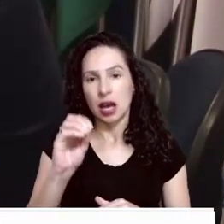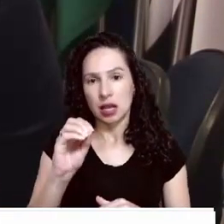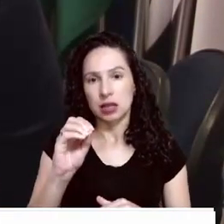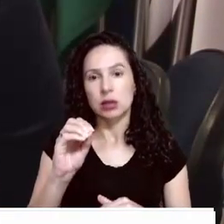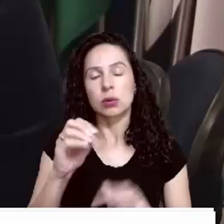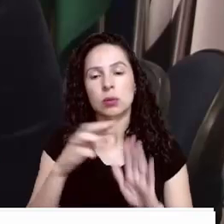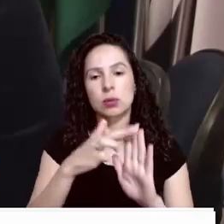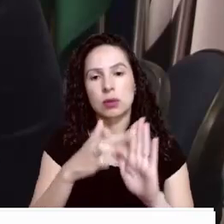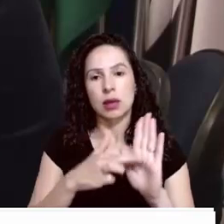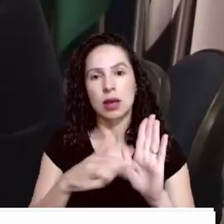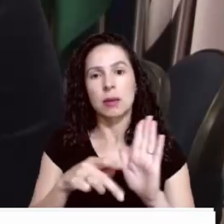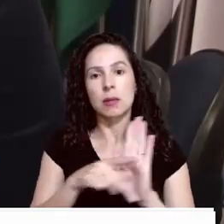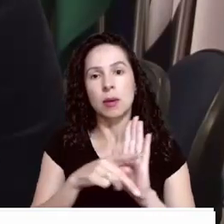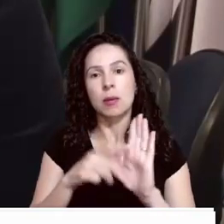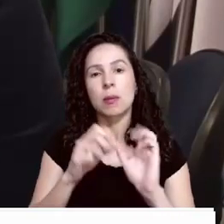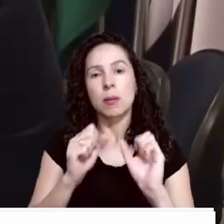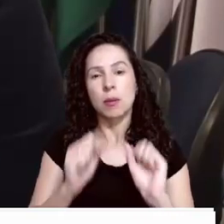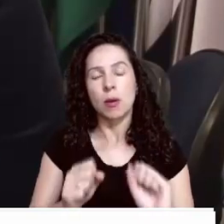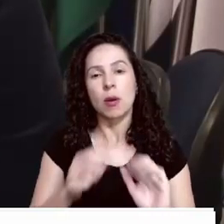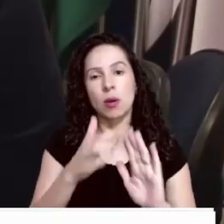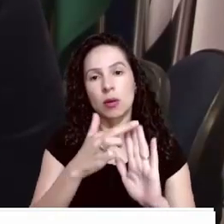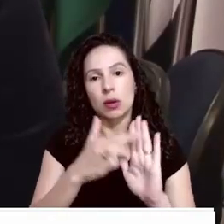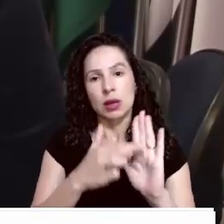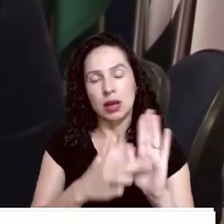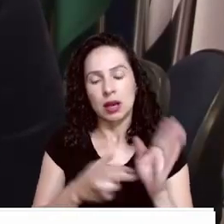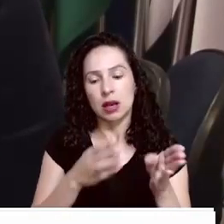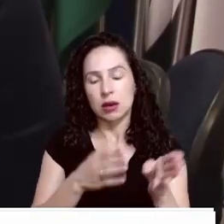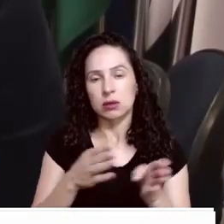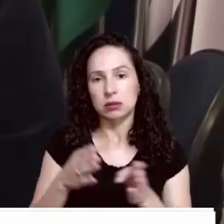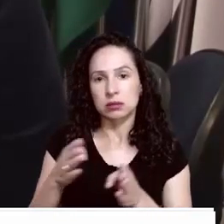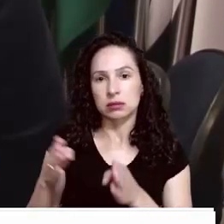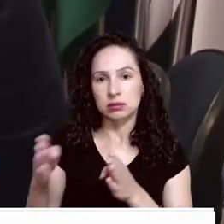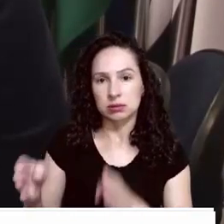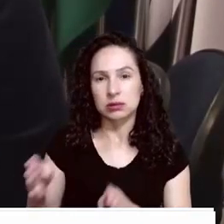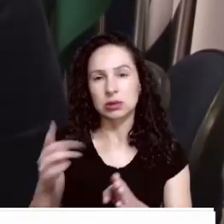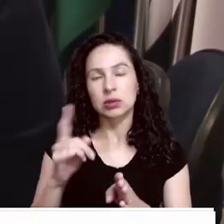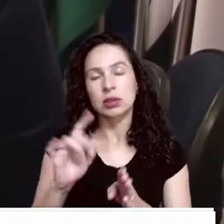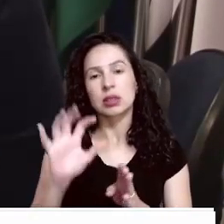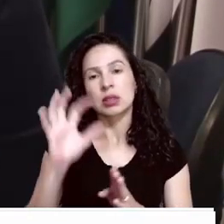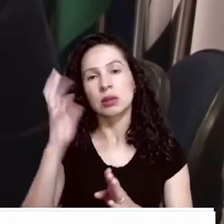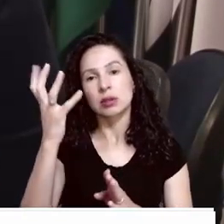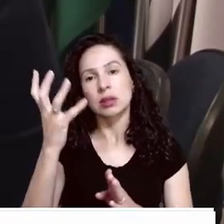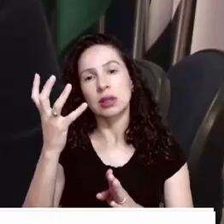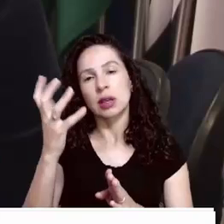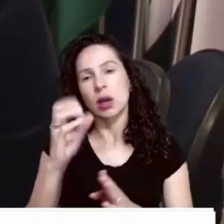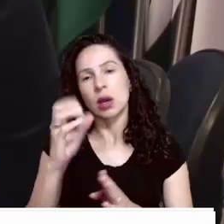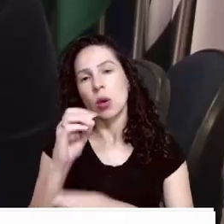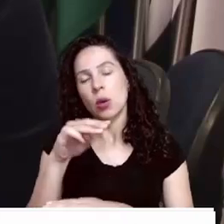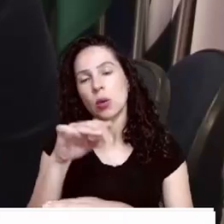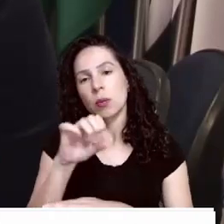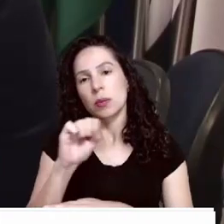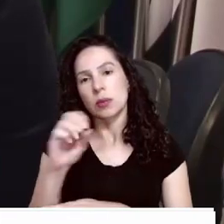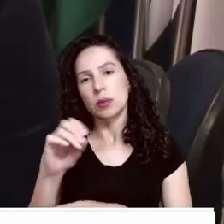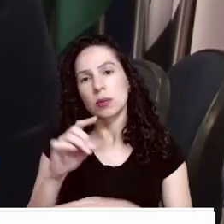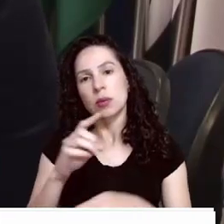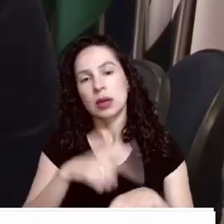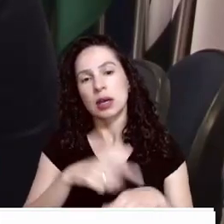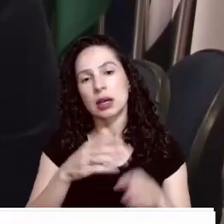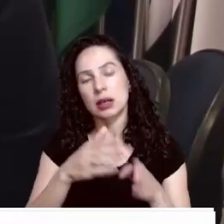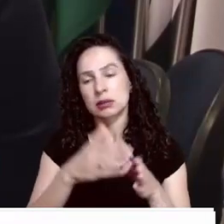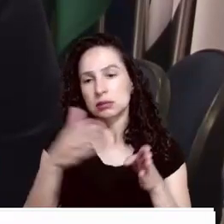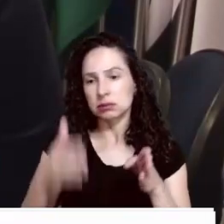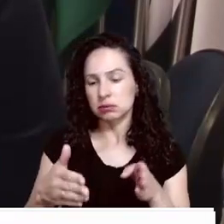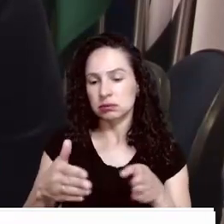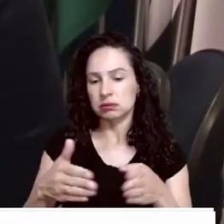poderá regulamentar a organização e os casos omissos em cada recesso administrativo, de acordo